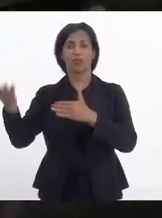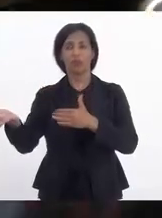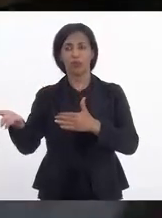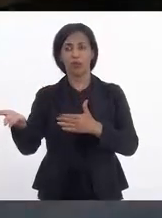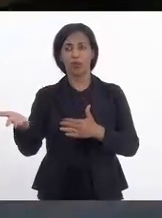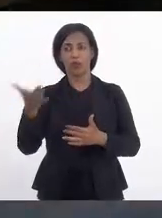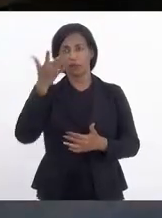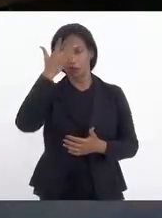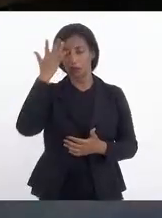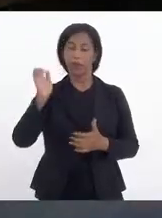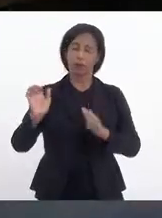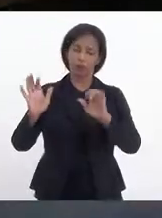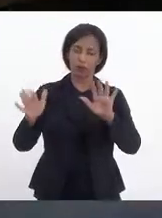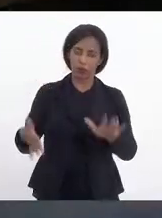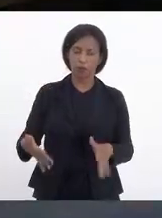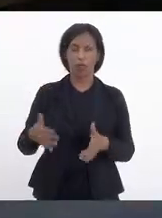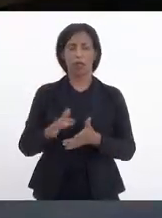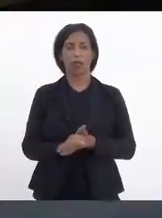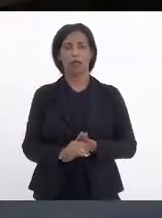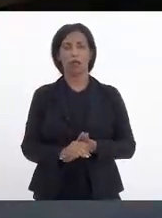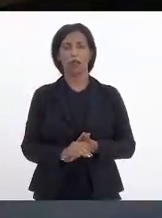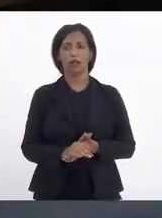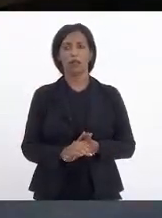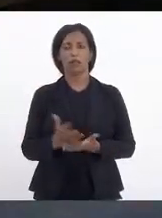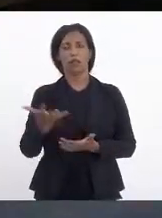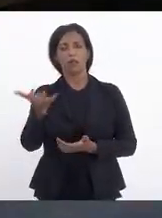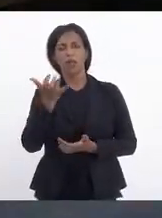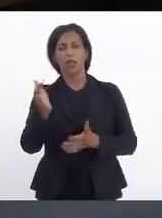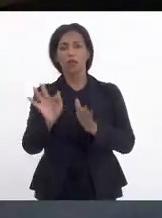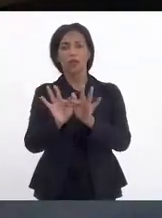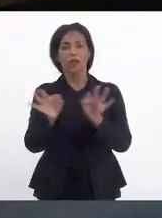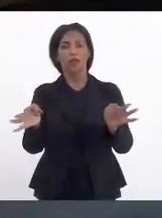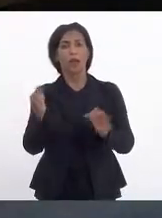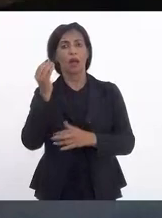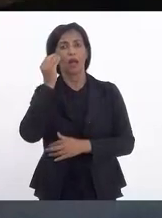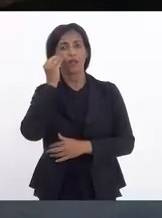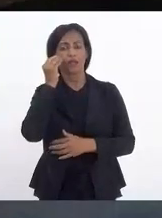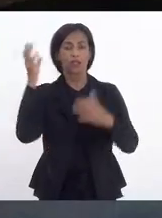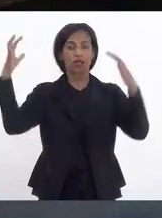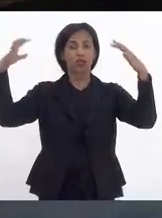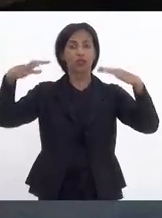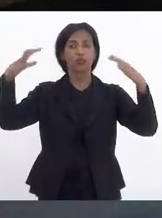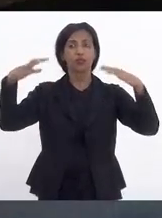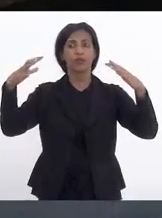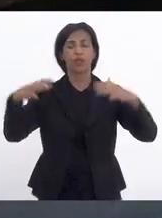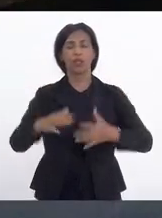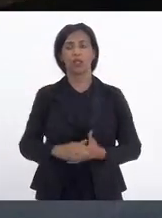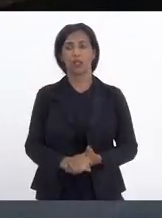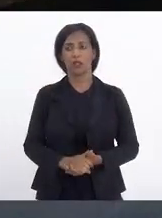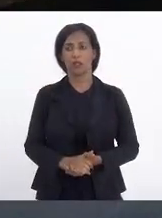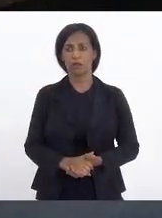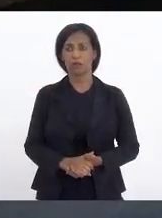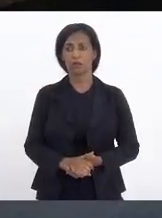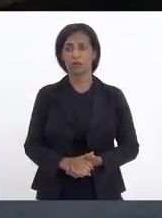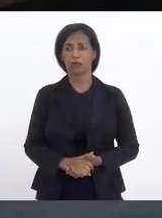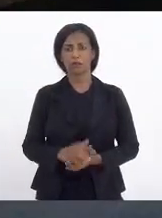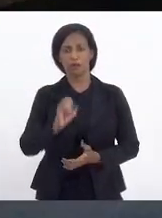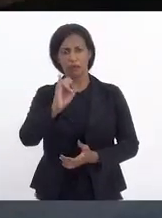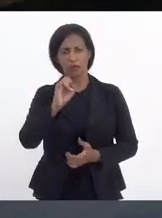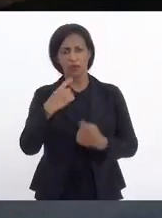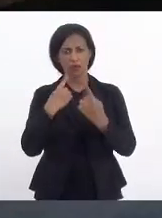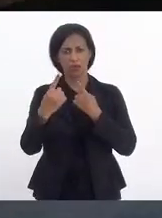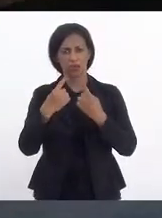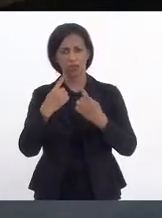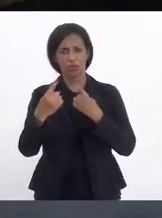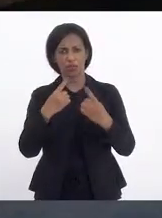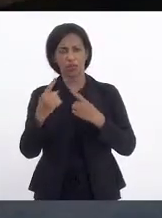são pessoas de bem ordeiras que querem simplesmente tá chovendo então pedir Presidente vossa excelência pode